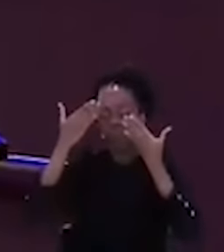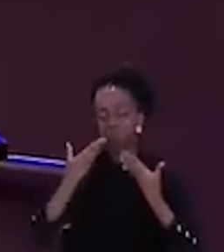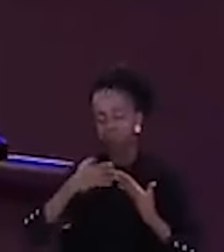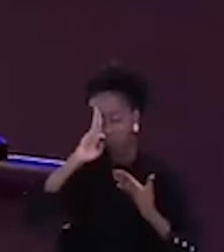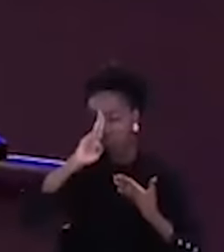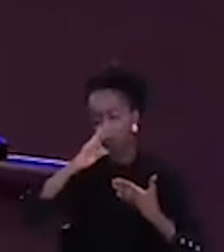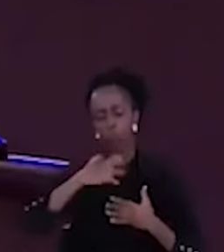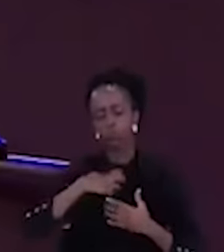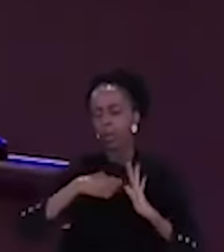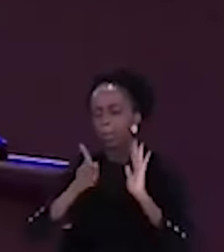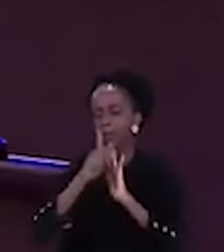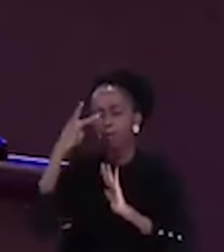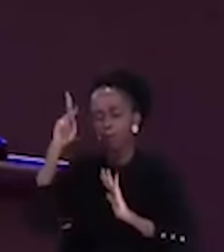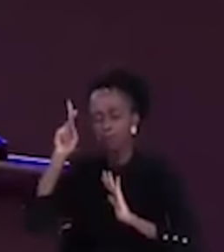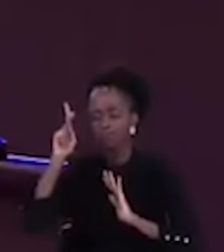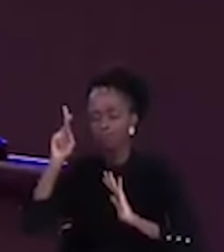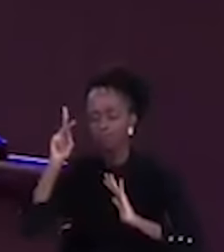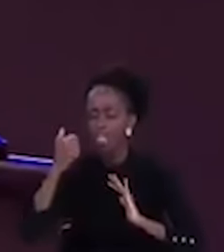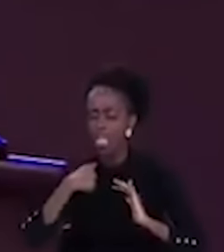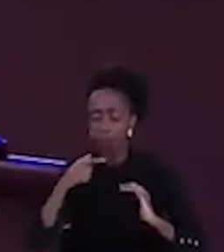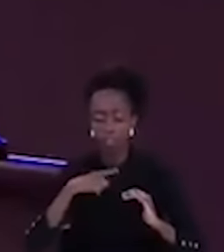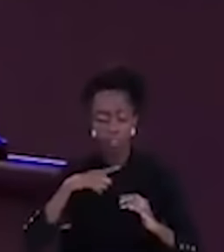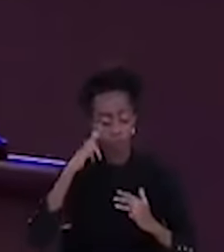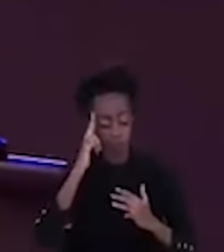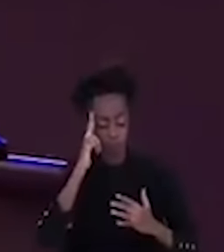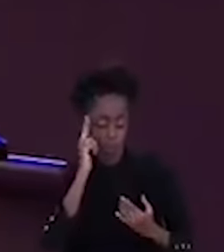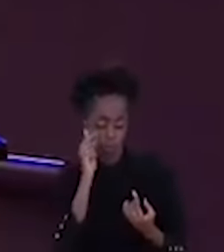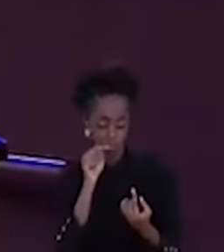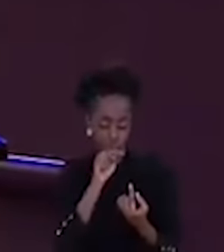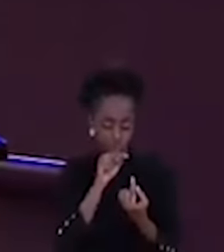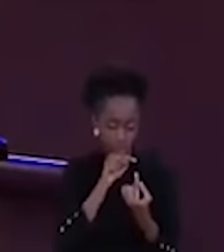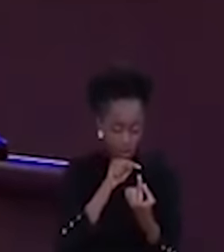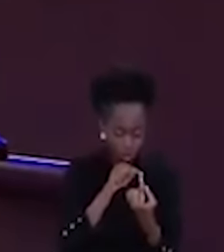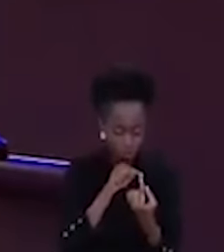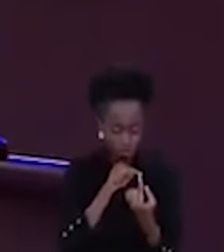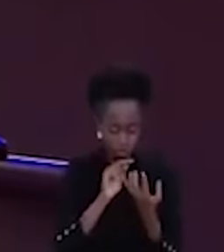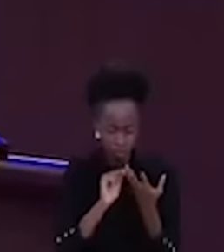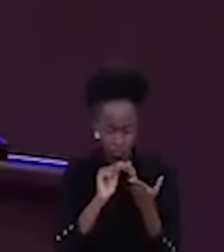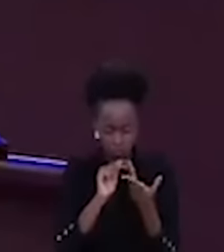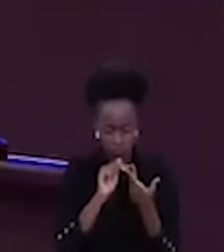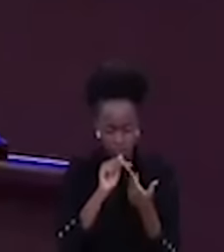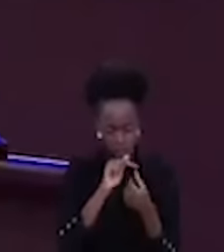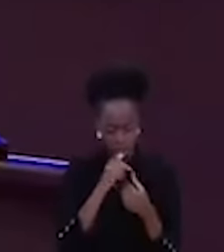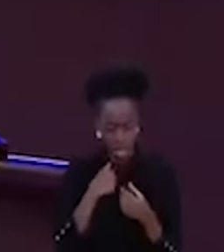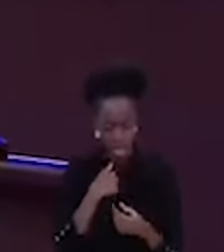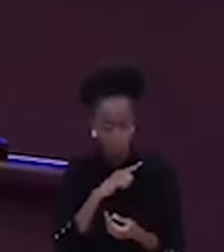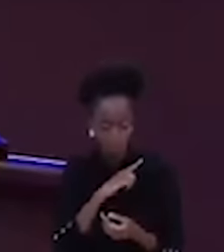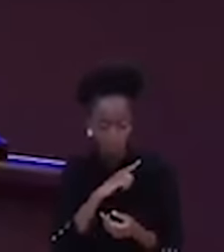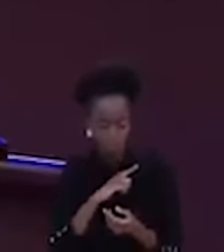Senhor quiser. Eu tinha planos, eu tinha sonhos, fale, eu tinha